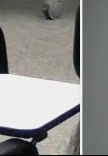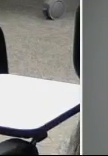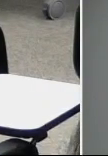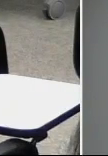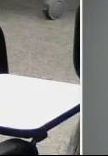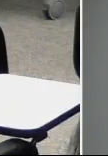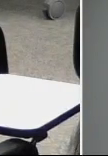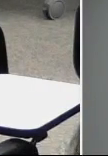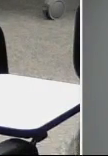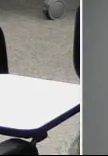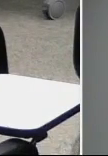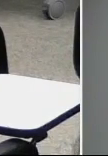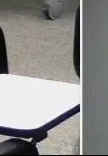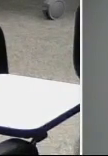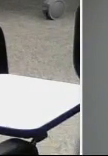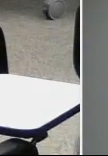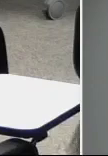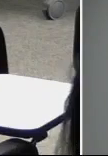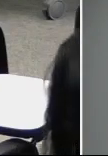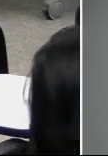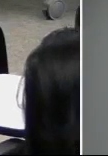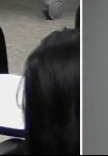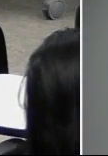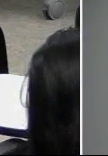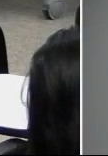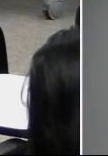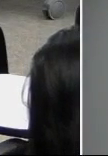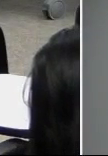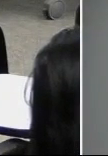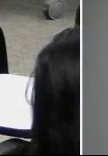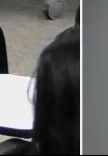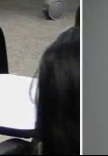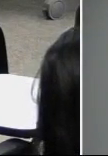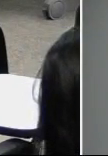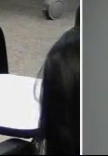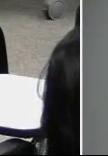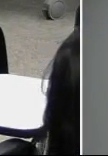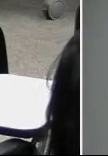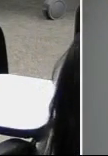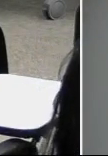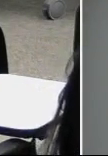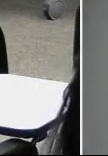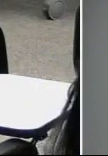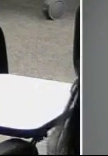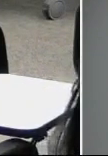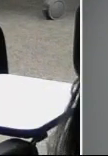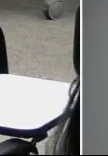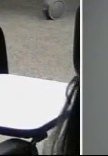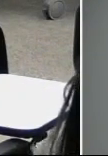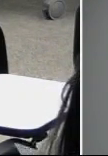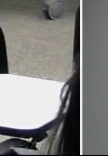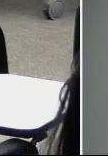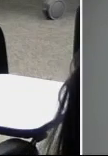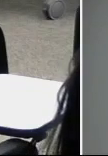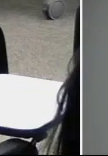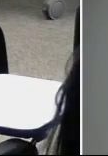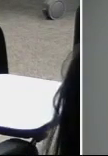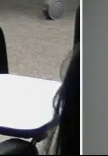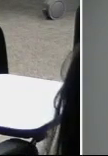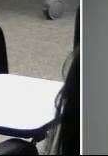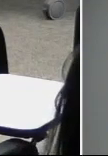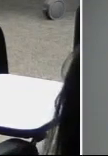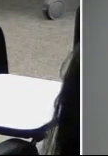também não conseguiu viabilizar as estações para recebimento de dados desse satélite. A questão segue judicializada e o